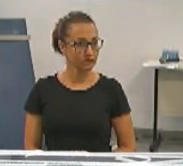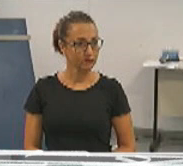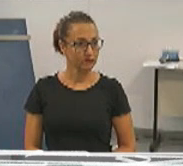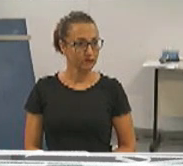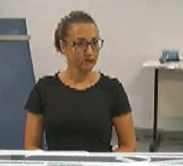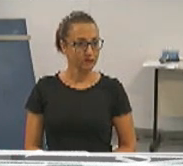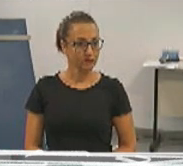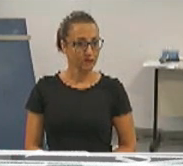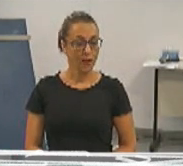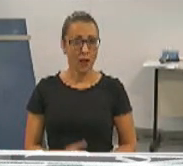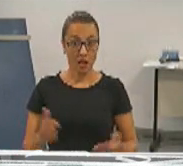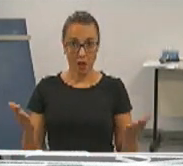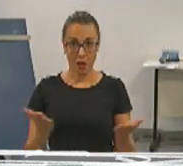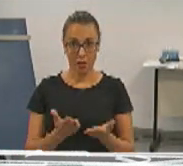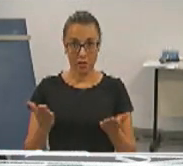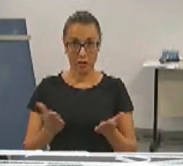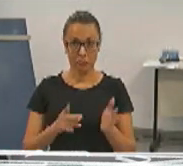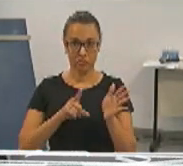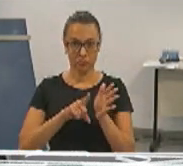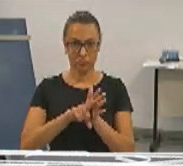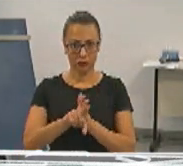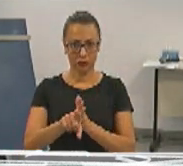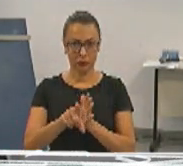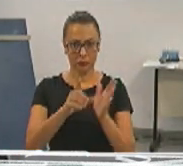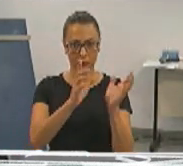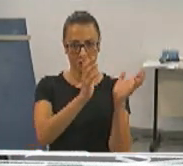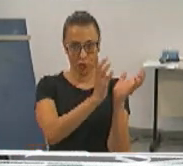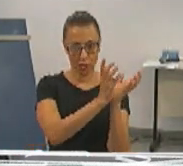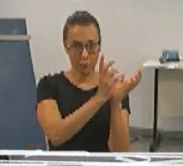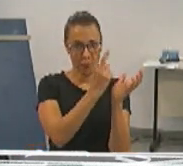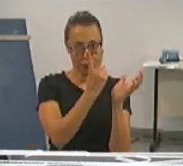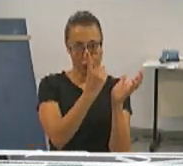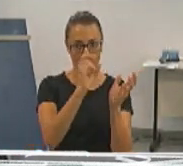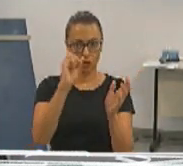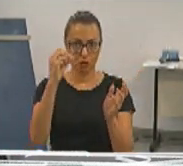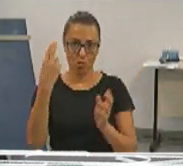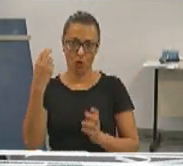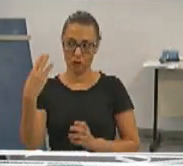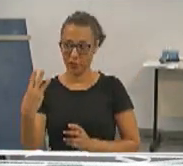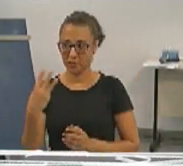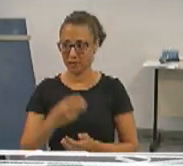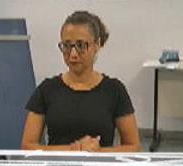Ela pode fazer uma pergunta para a chapa 2 ou para a chapa 3.